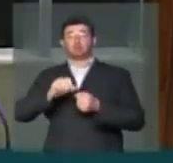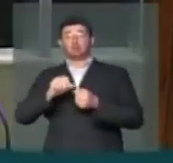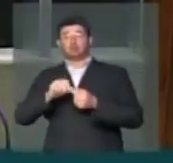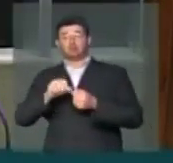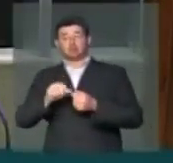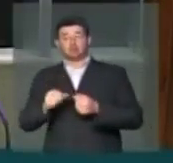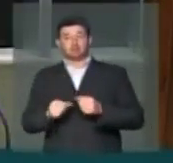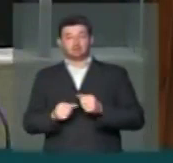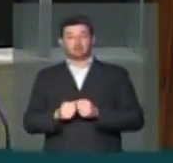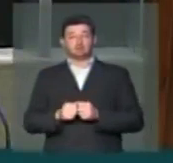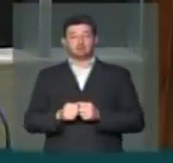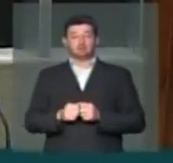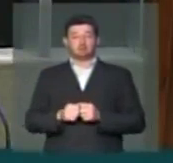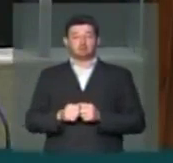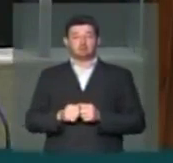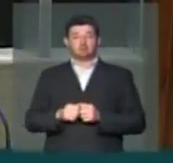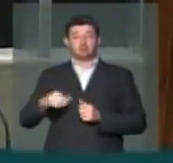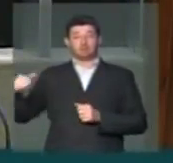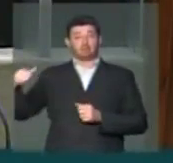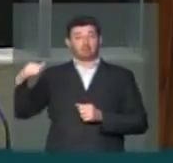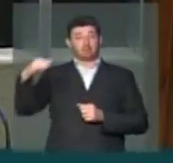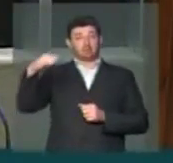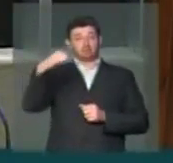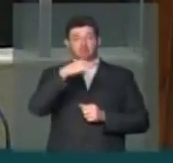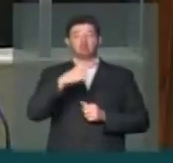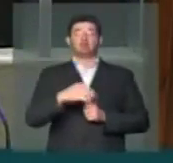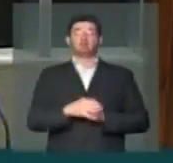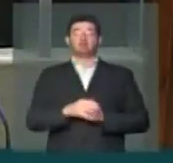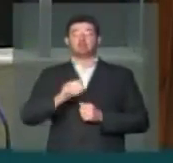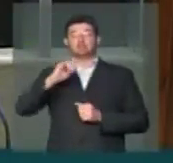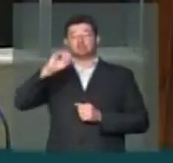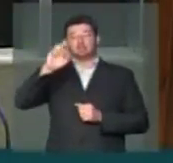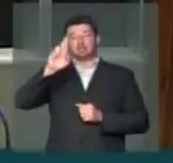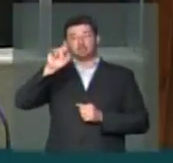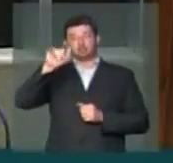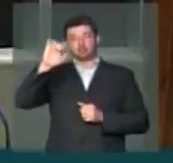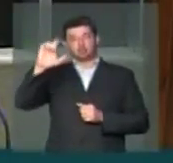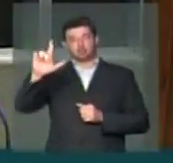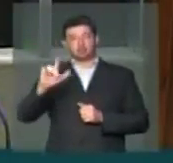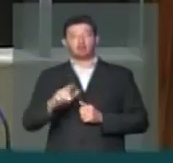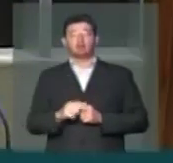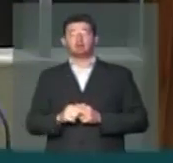primeiro fabricante mundial de jatos regionais e